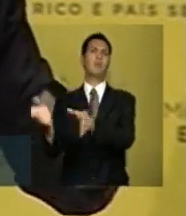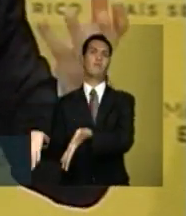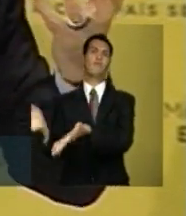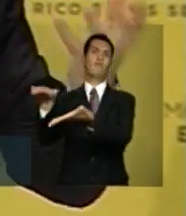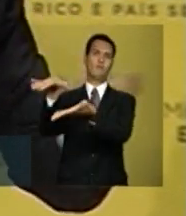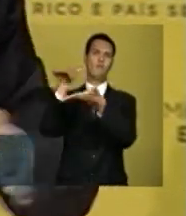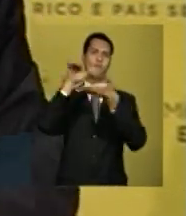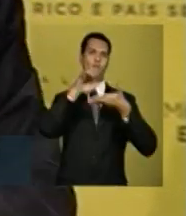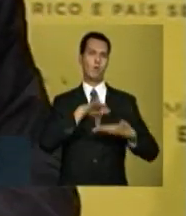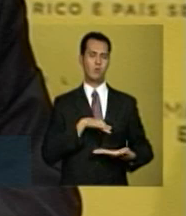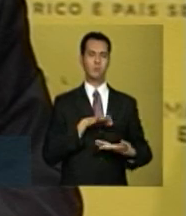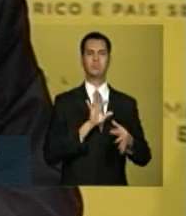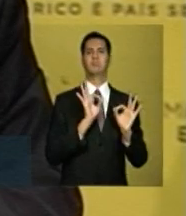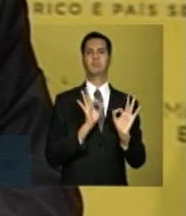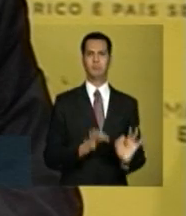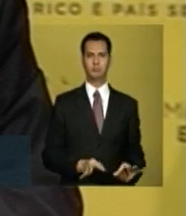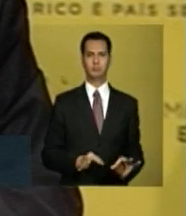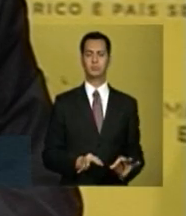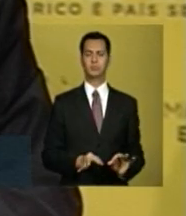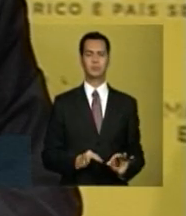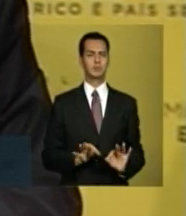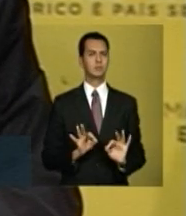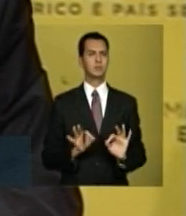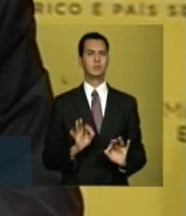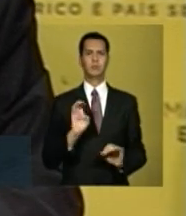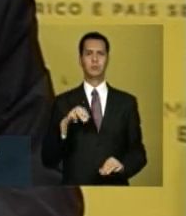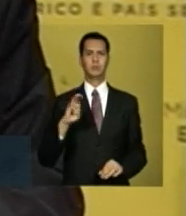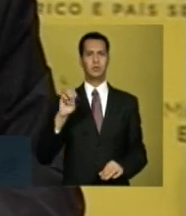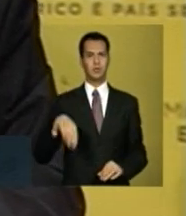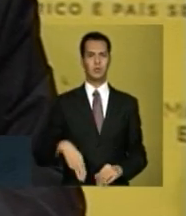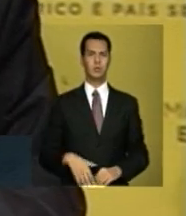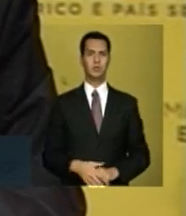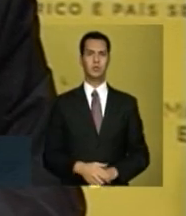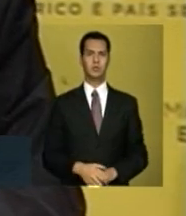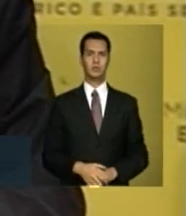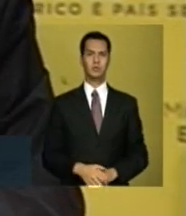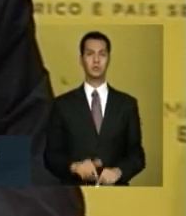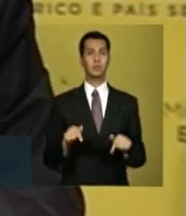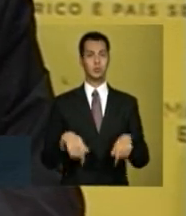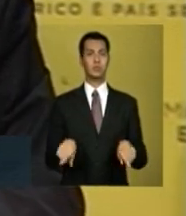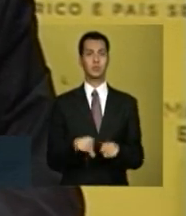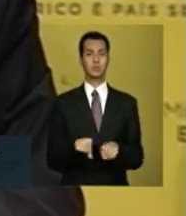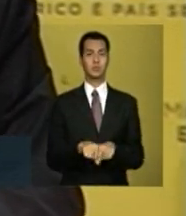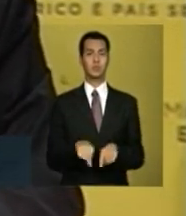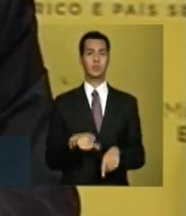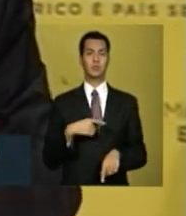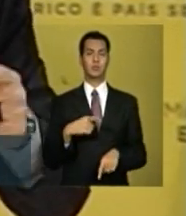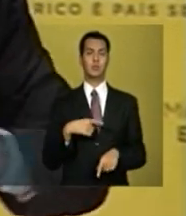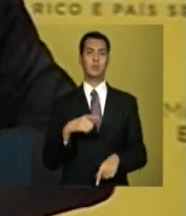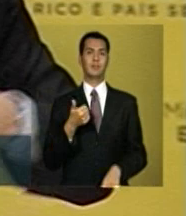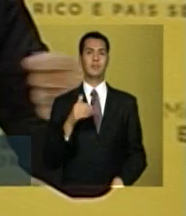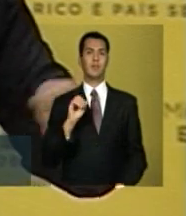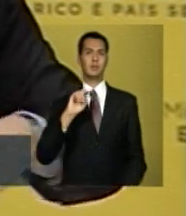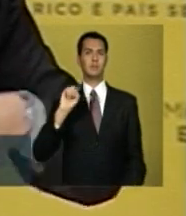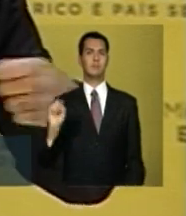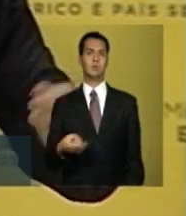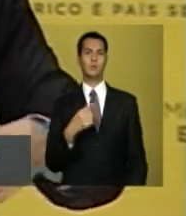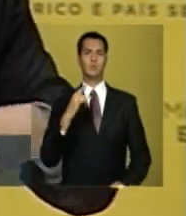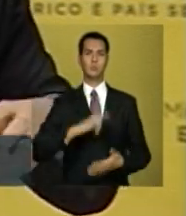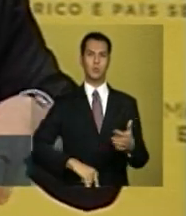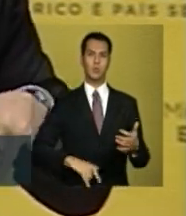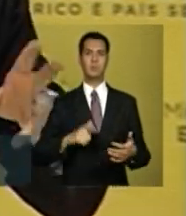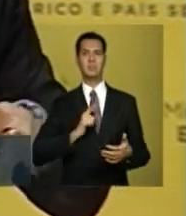padrão eh que o Enem exigia nós tivemos aqui concursos com 10.000 provas e com erros de entrega de